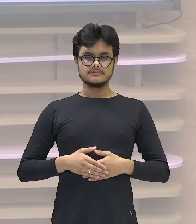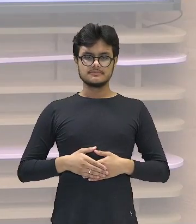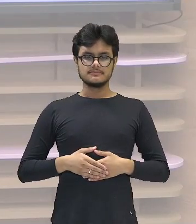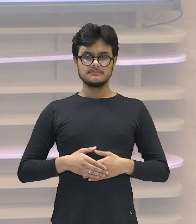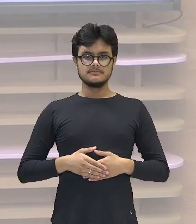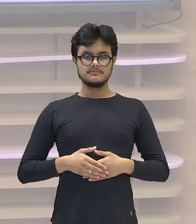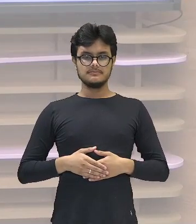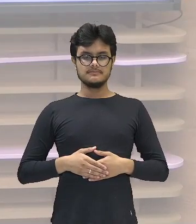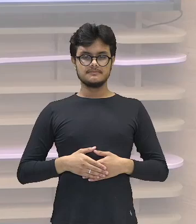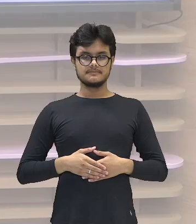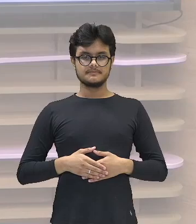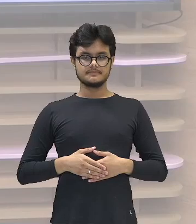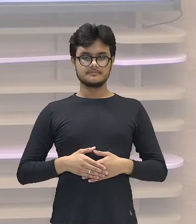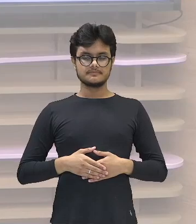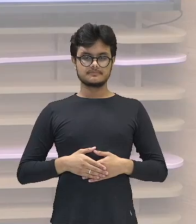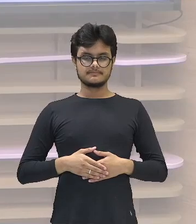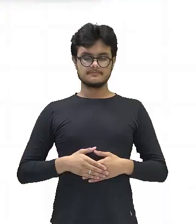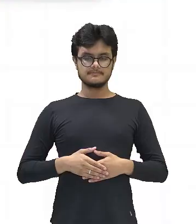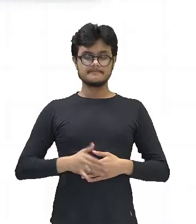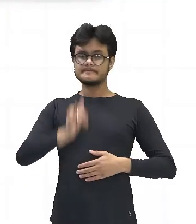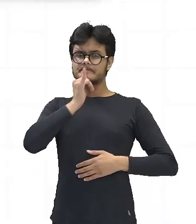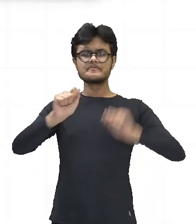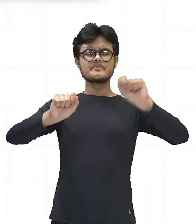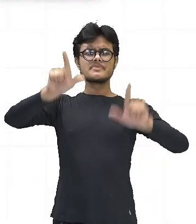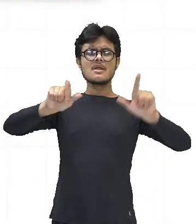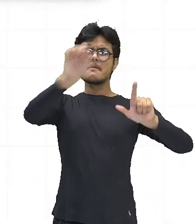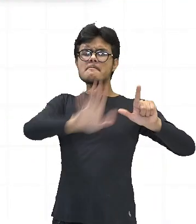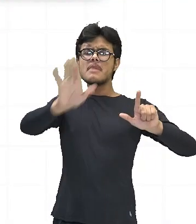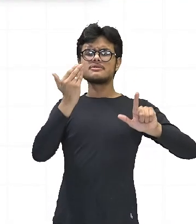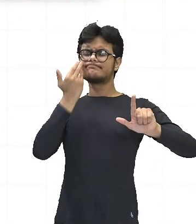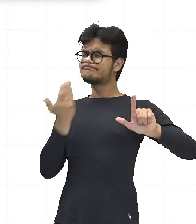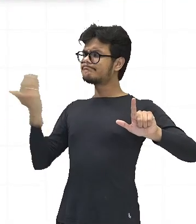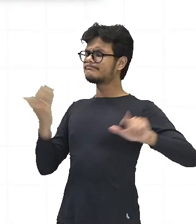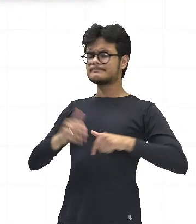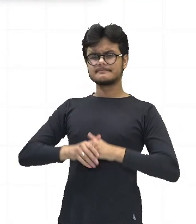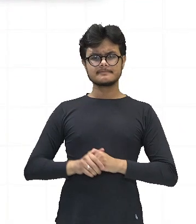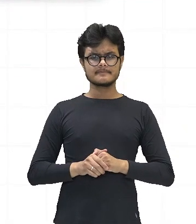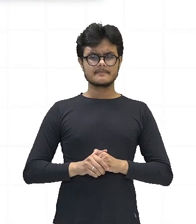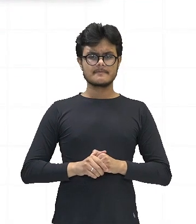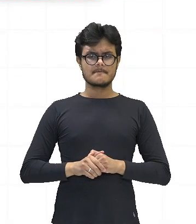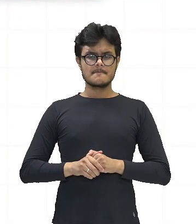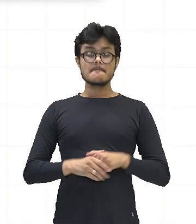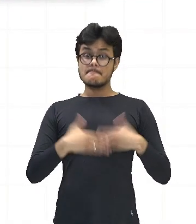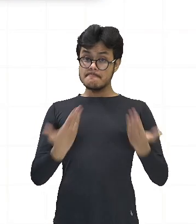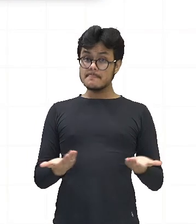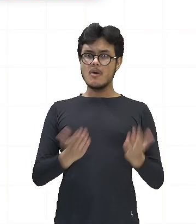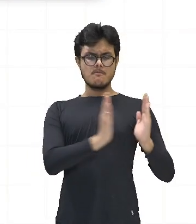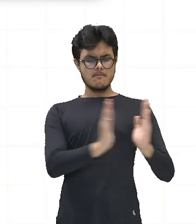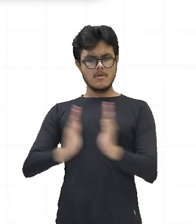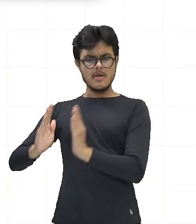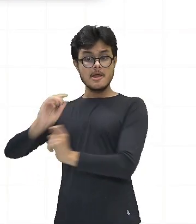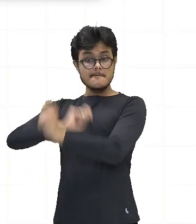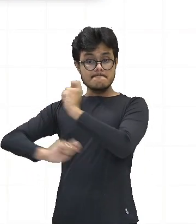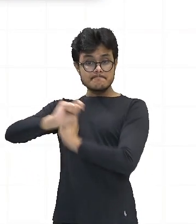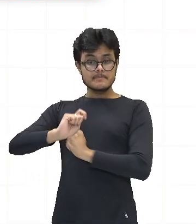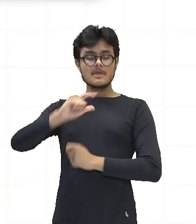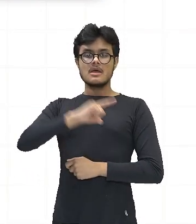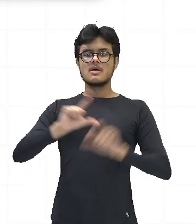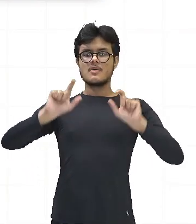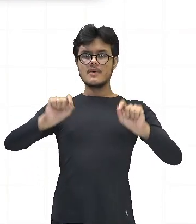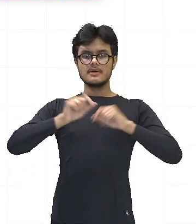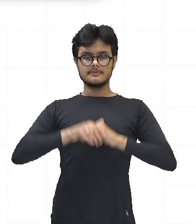temos algumas imagens para vocês observarem. Esses ciclos, eles incluem aí, como a gente